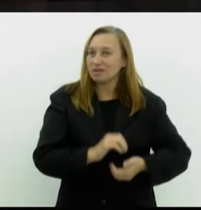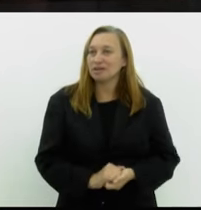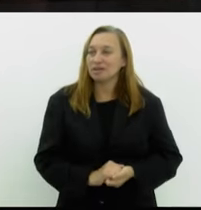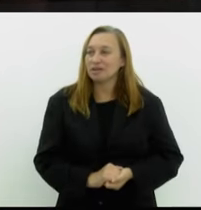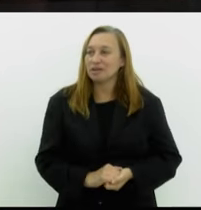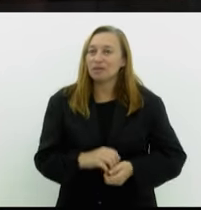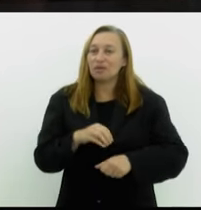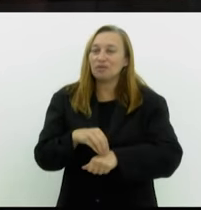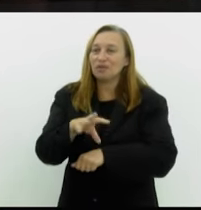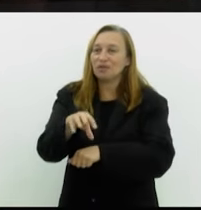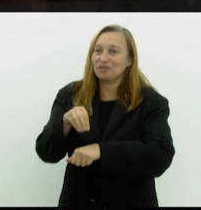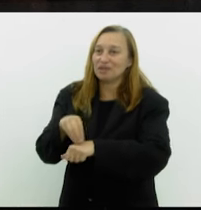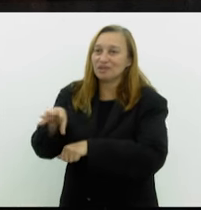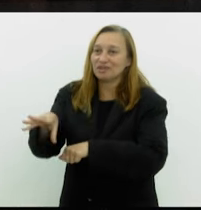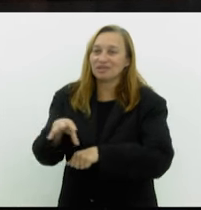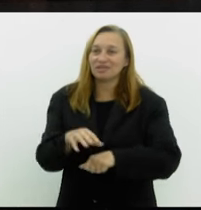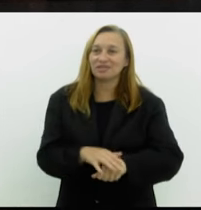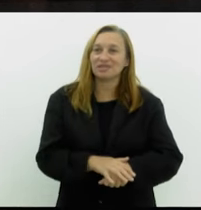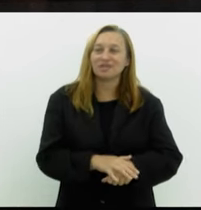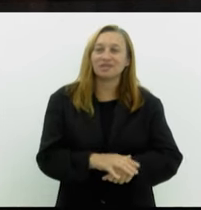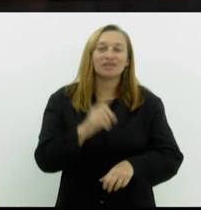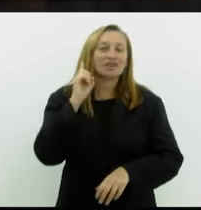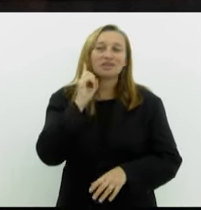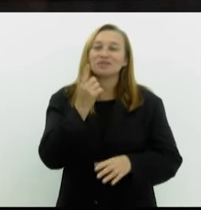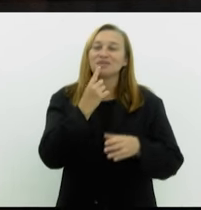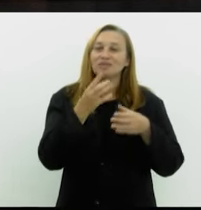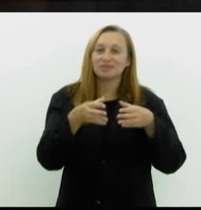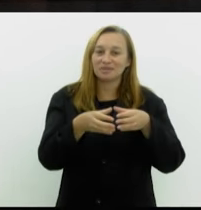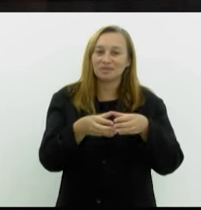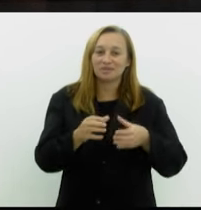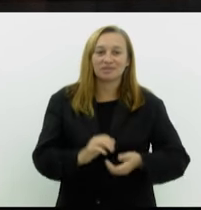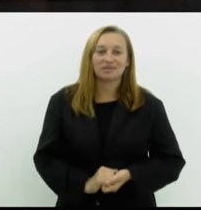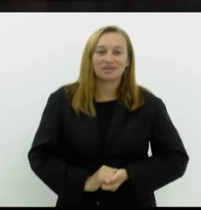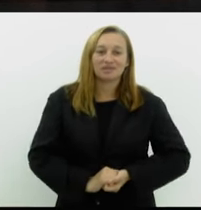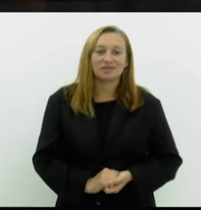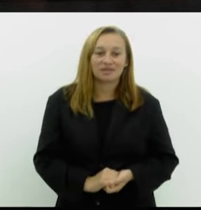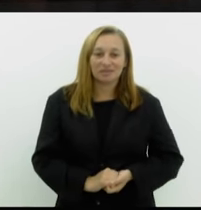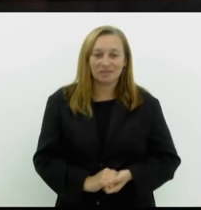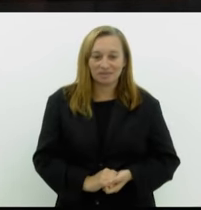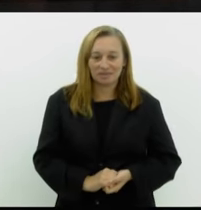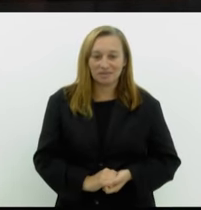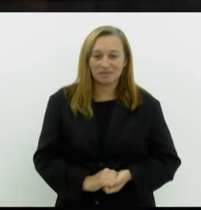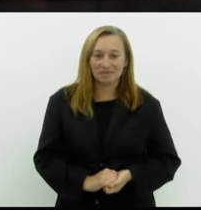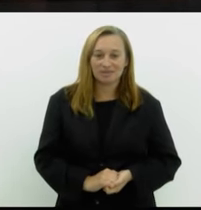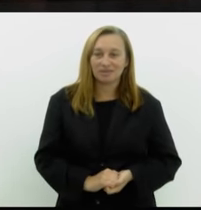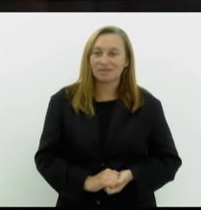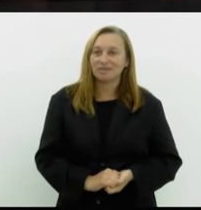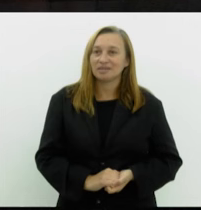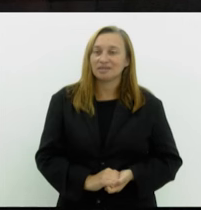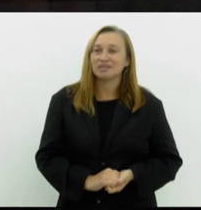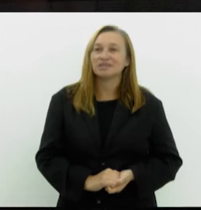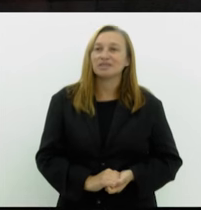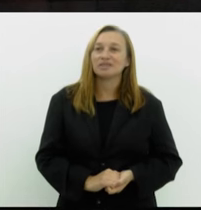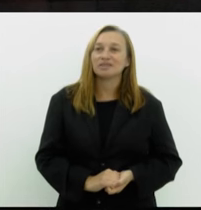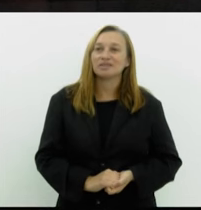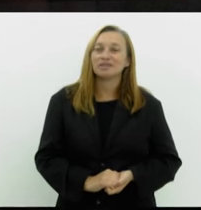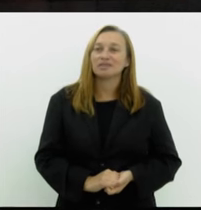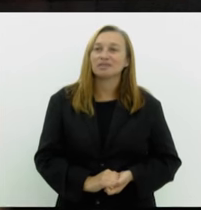nossa voz aos deficientes auditivos.